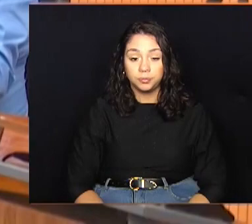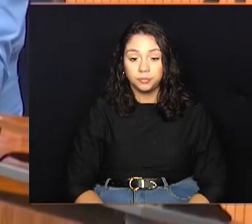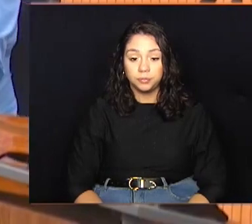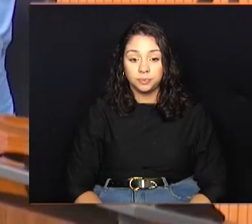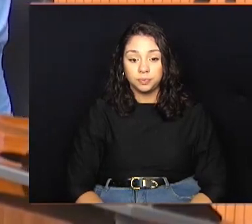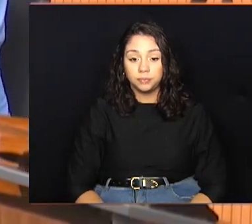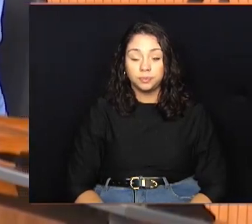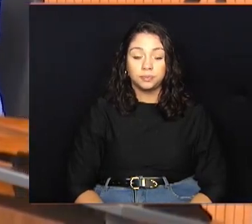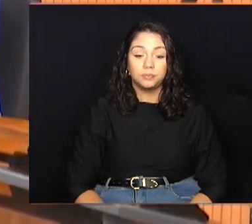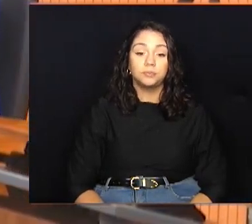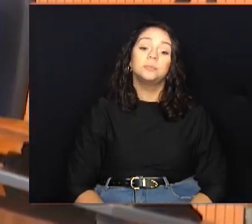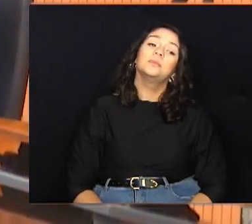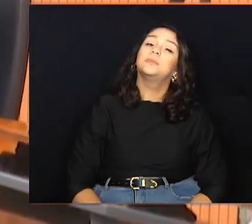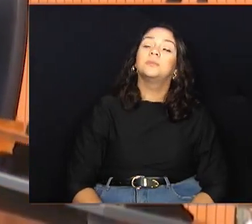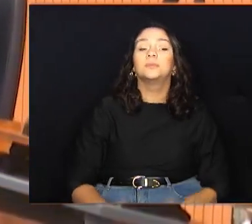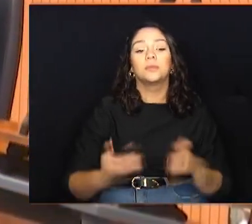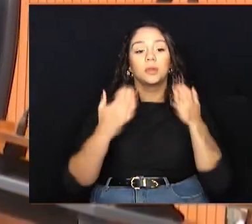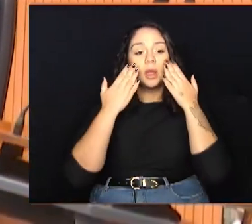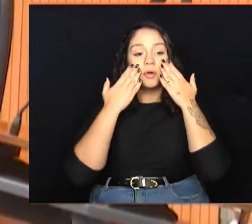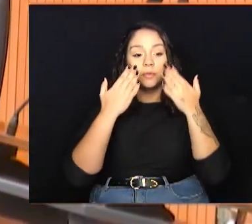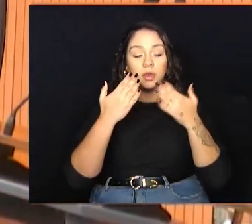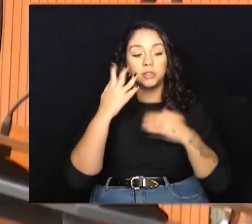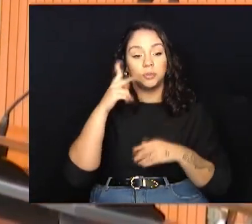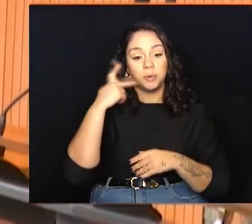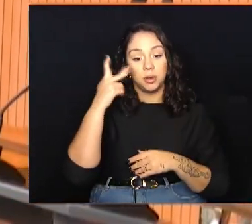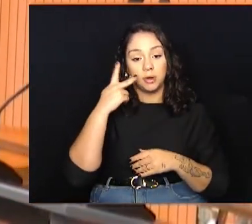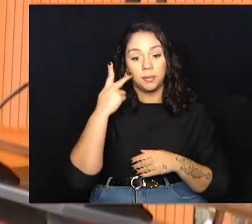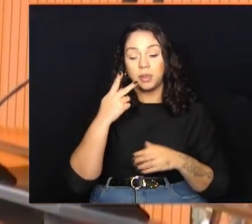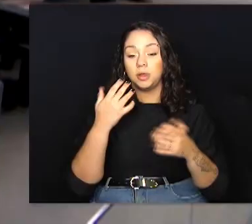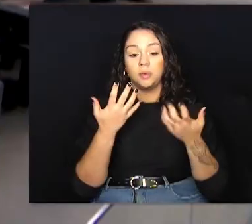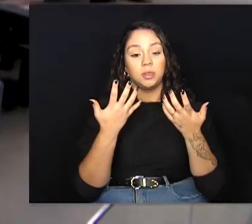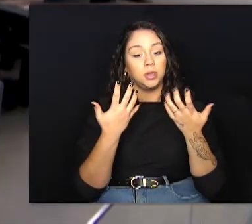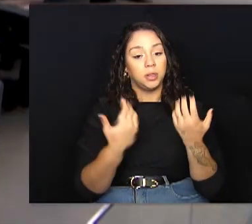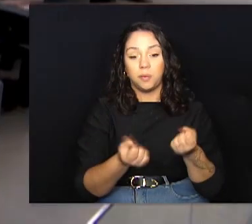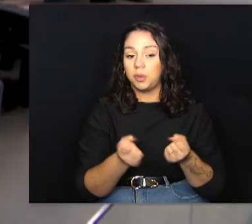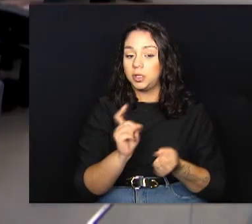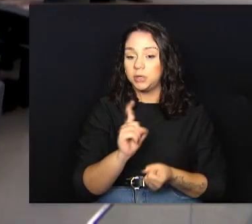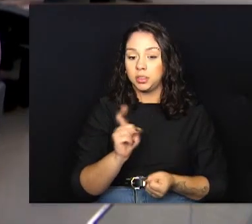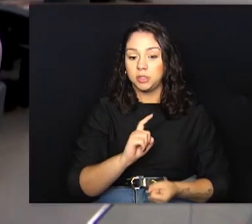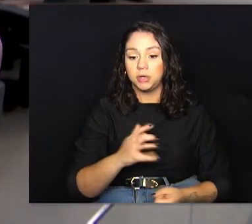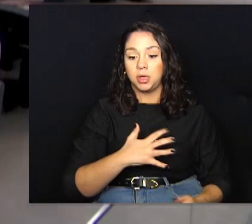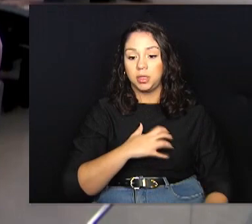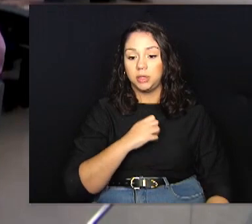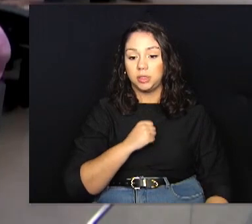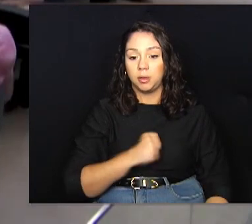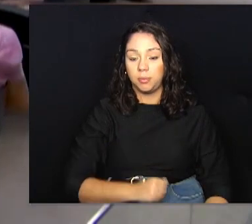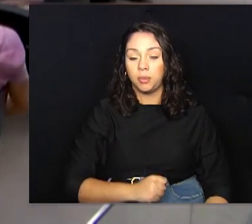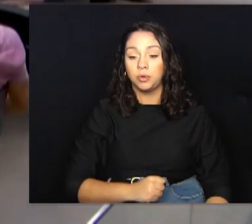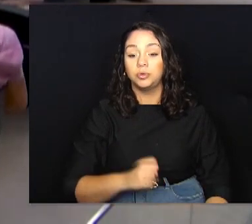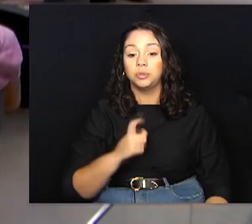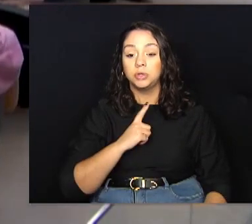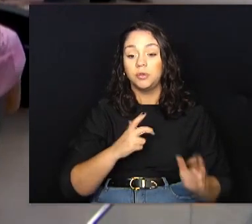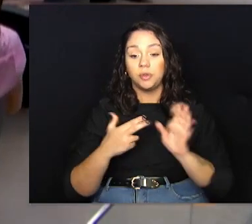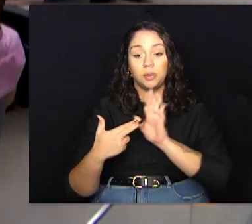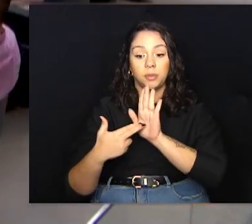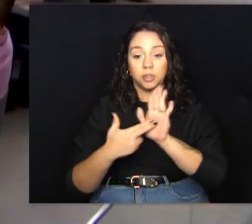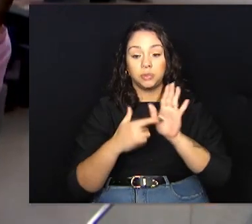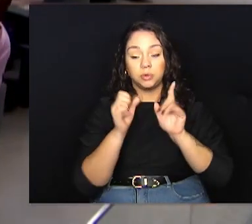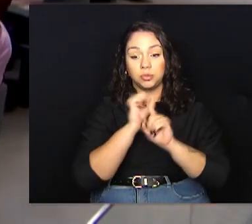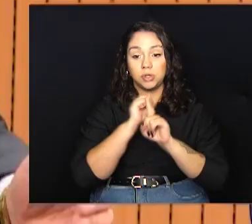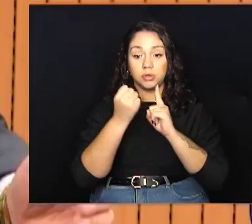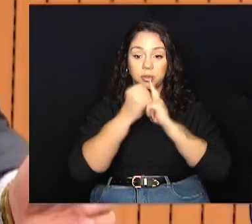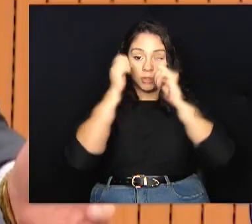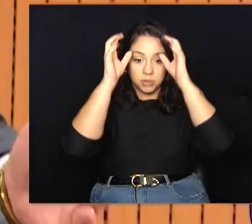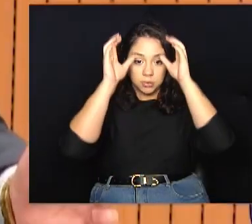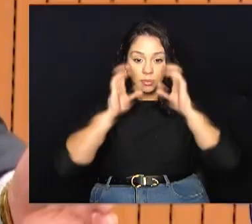a frente parlamentar contra o aborto da Câmara Municipal apenas realizou seu primeiro encontro com representantes da sociedade civil